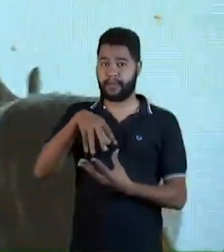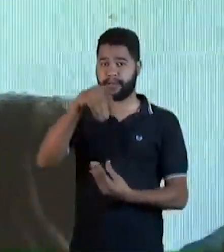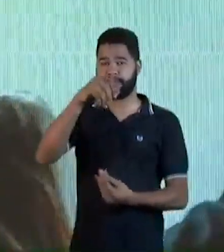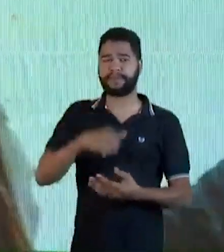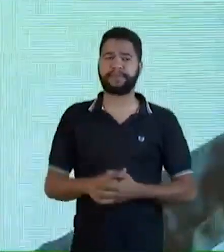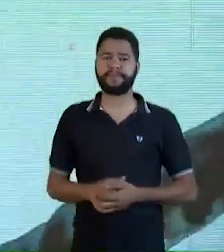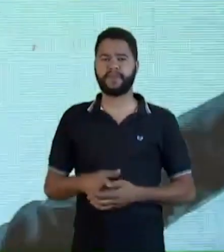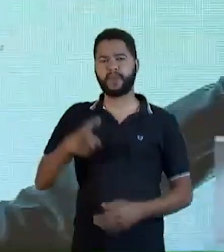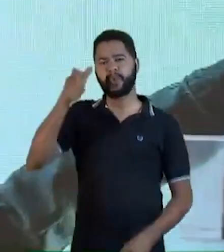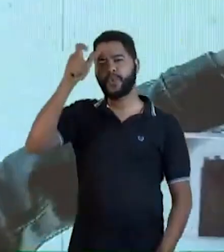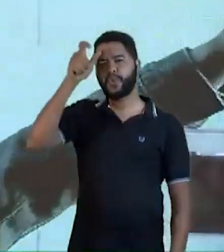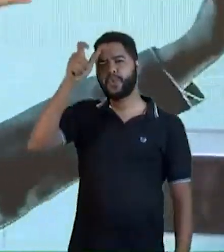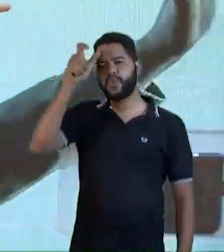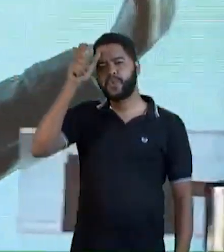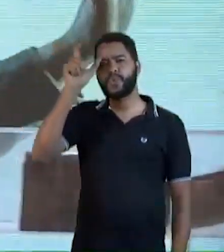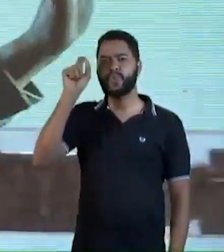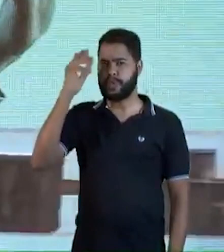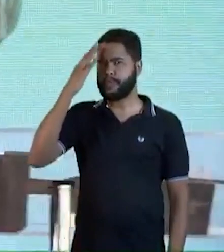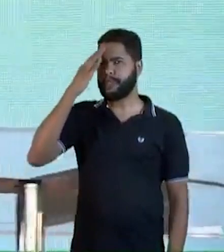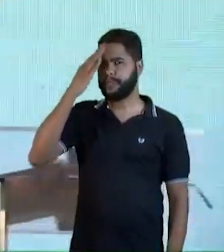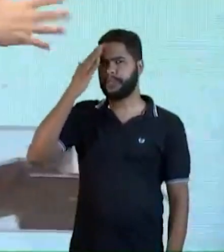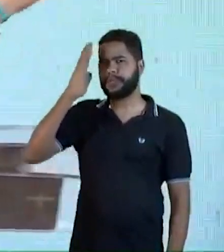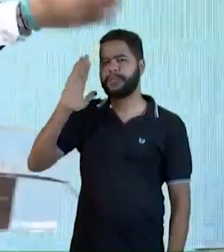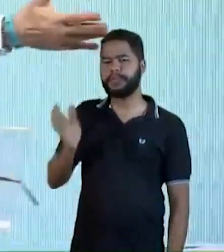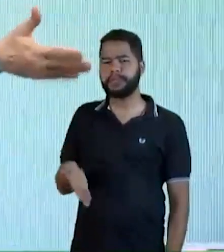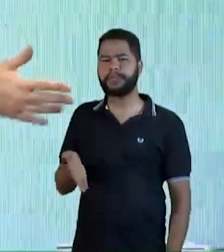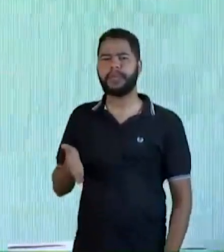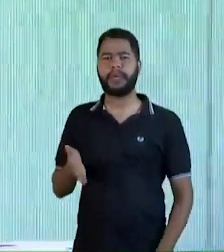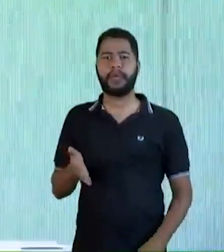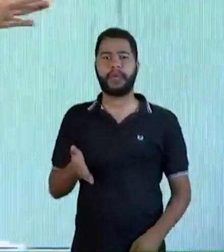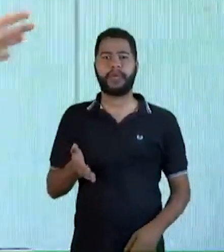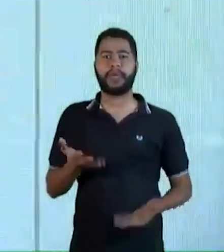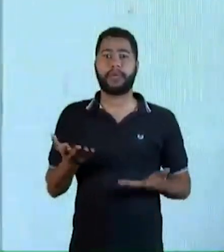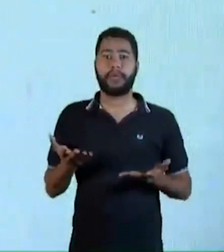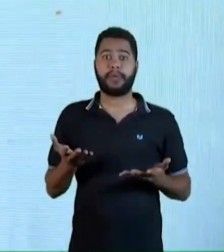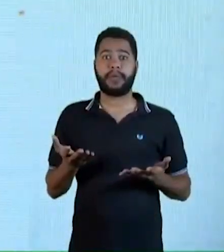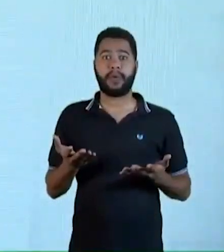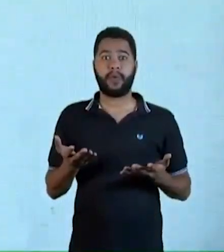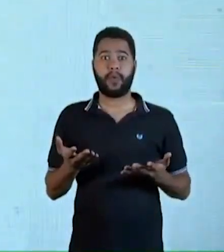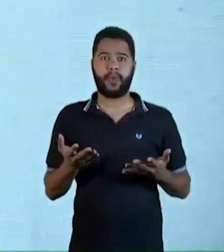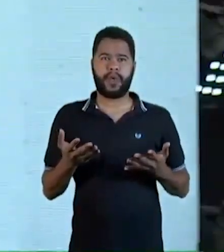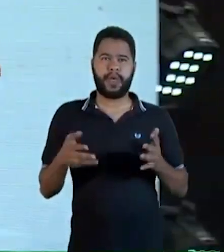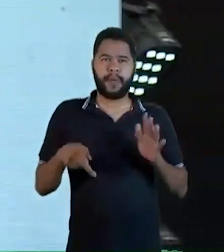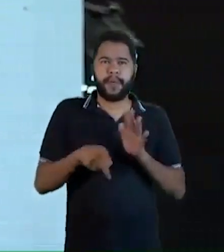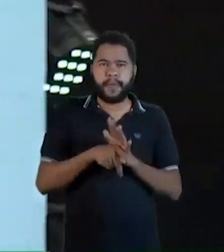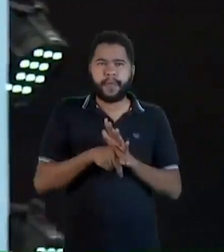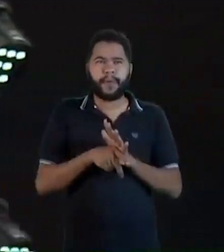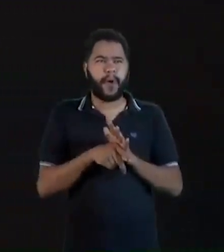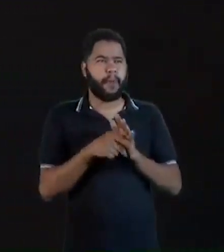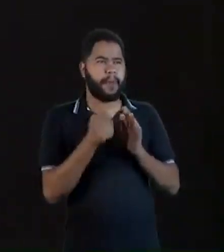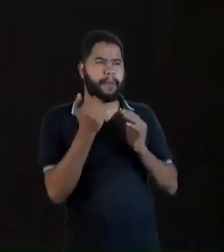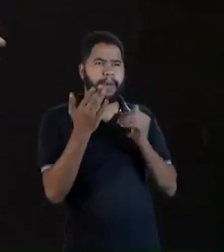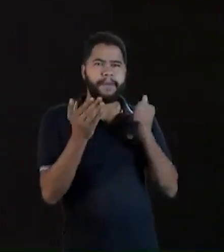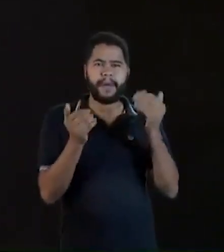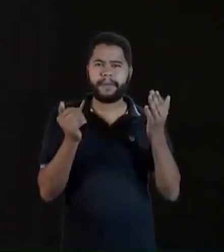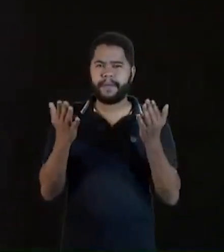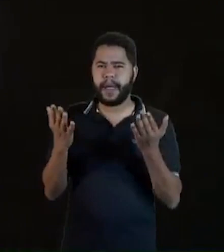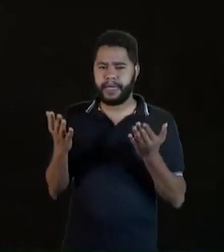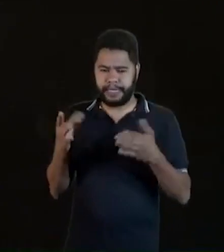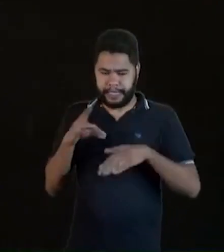e o diabo então sabendo disso o mundo então sabendo disso a carne então